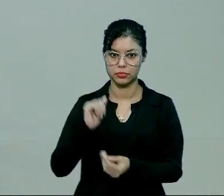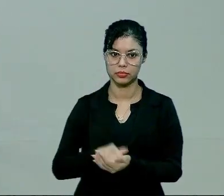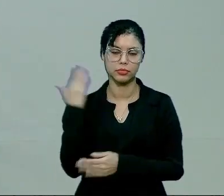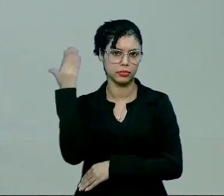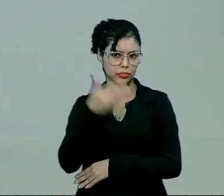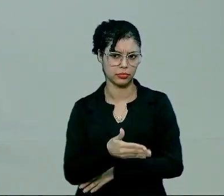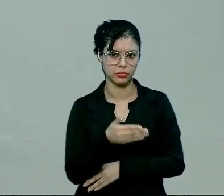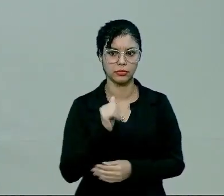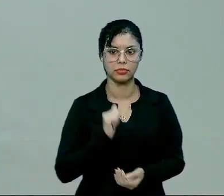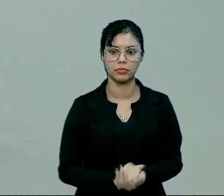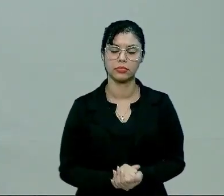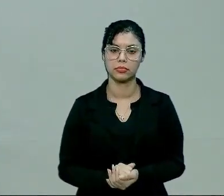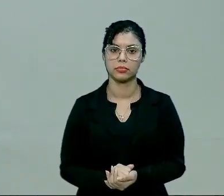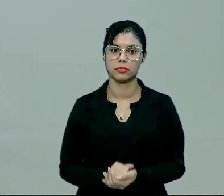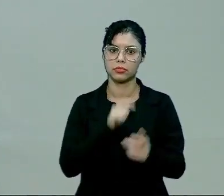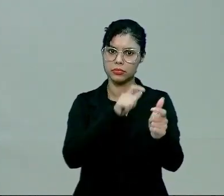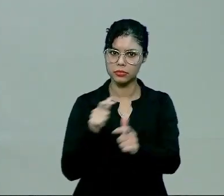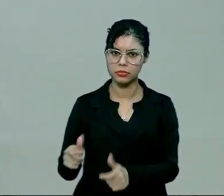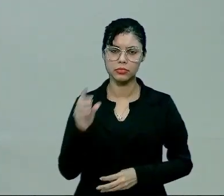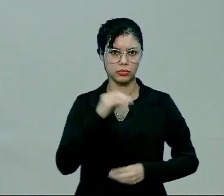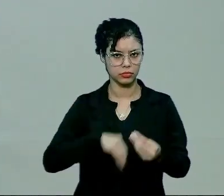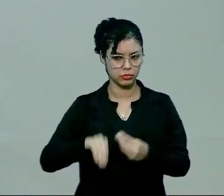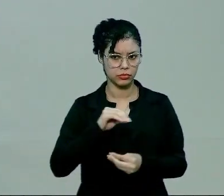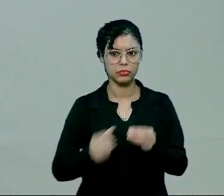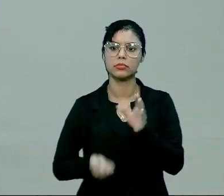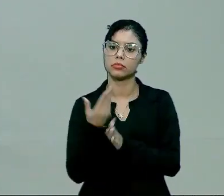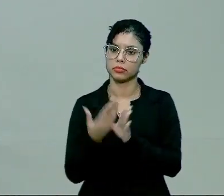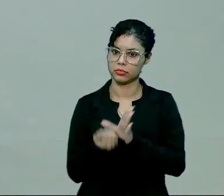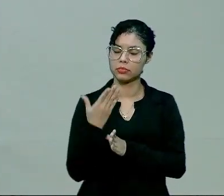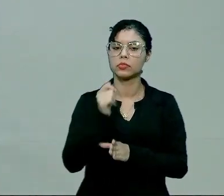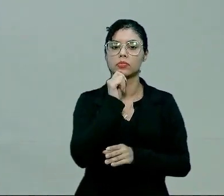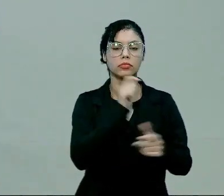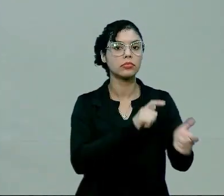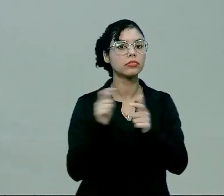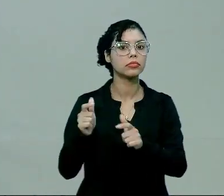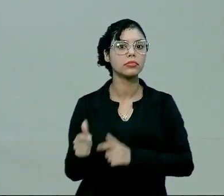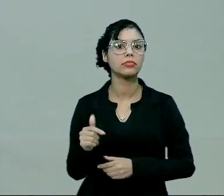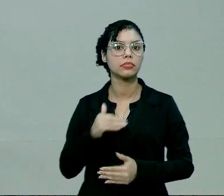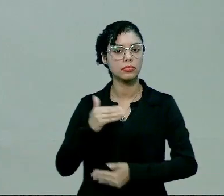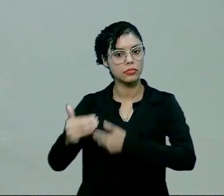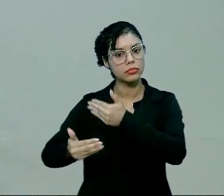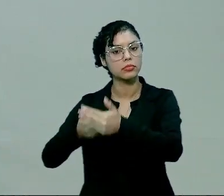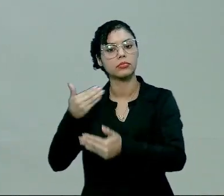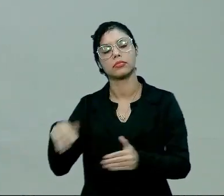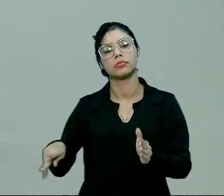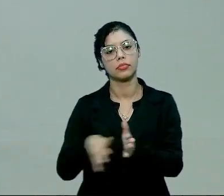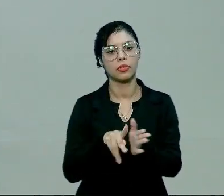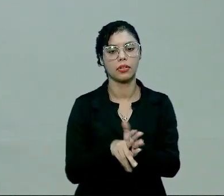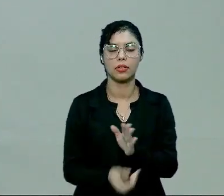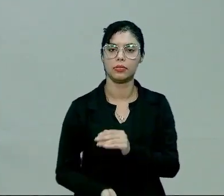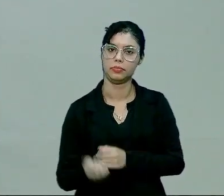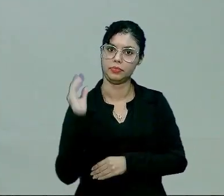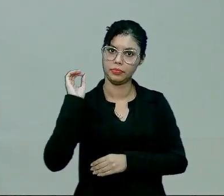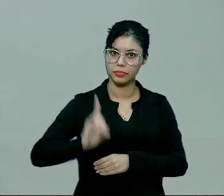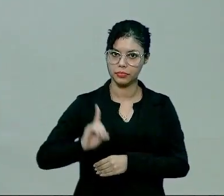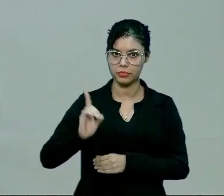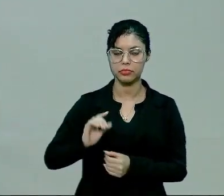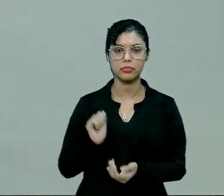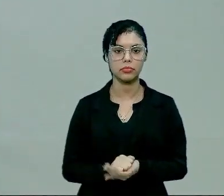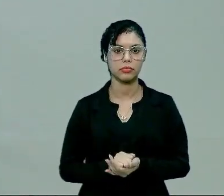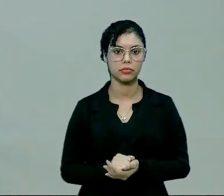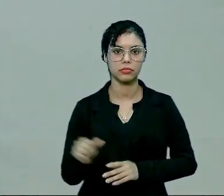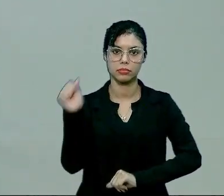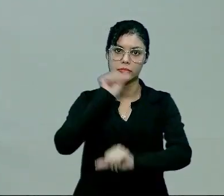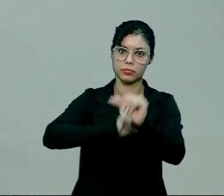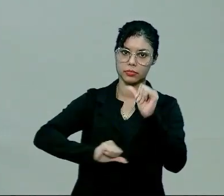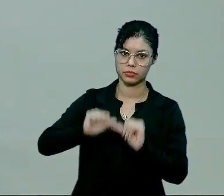maneira direta, onde o reagente forma produto, onde esse deslocamento se dá para a direita, e eu tenho uma